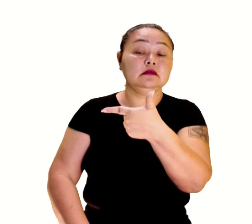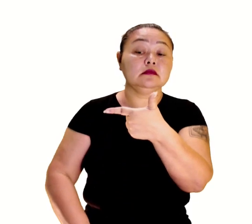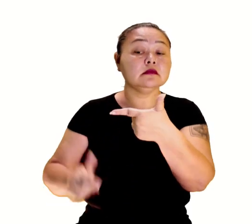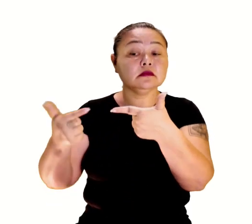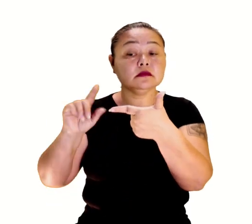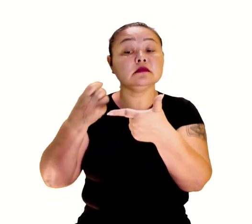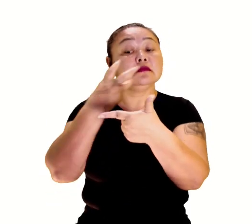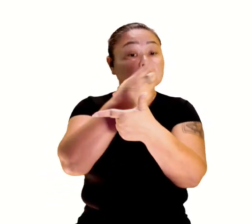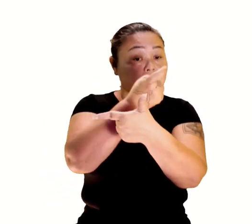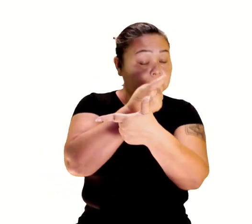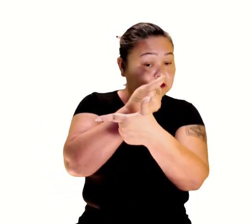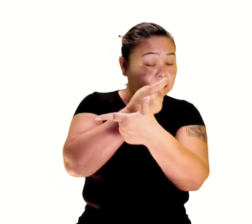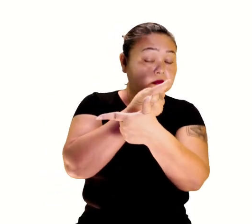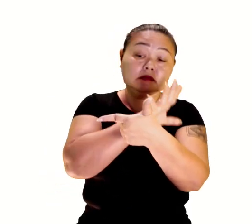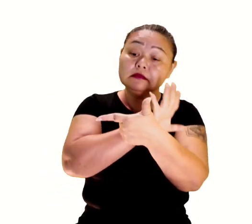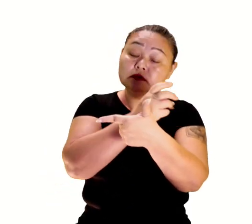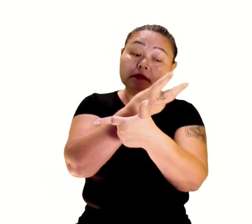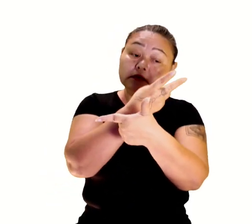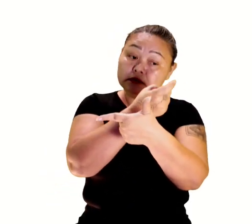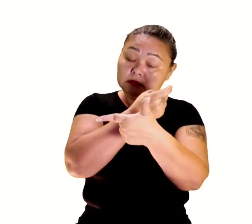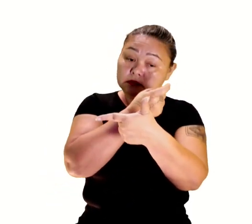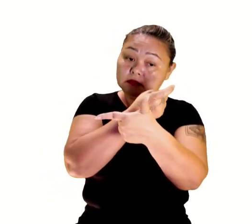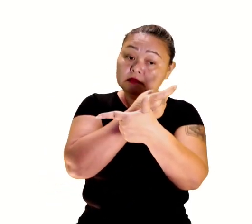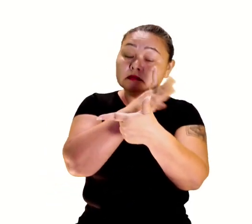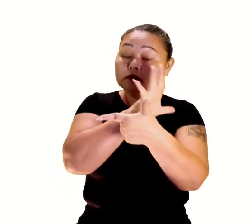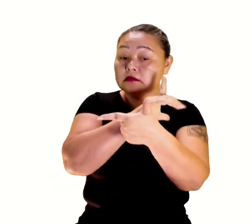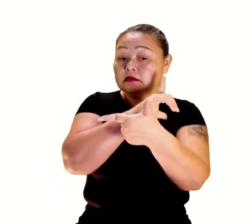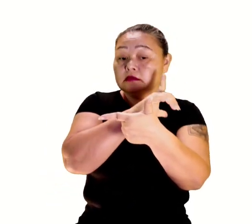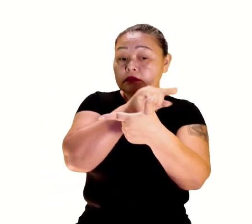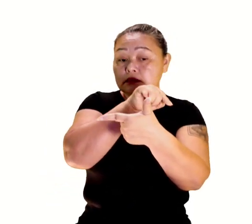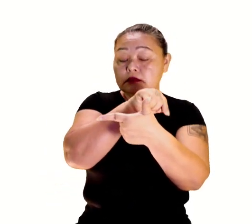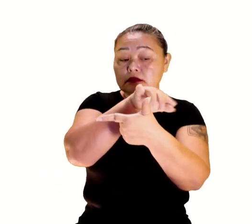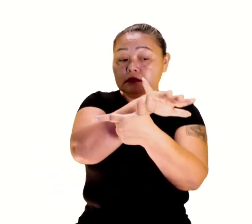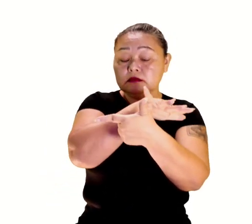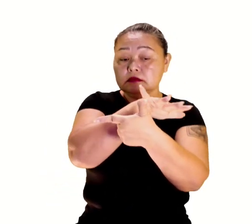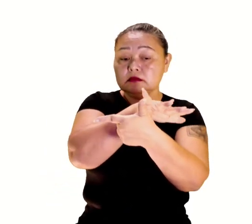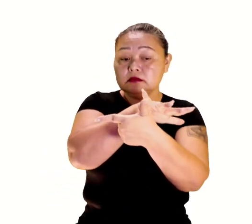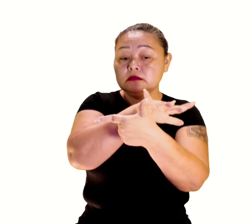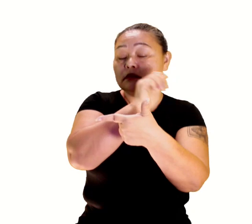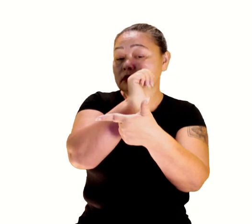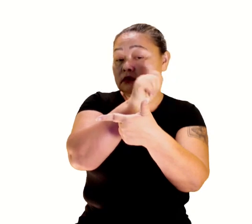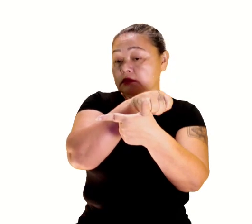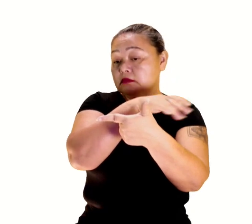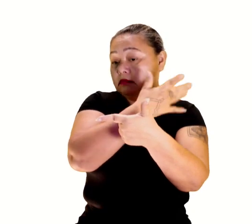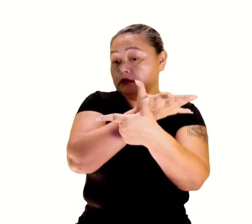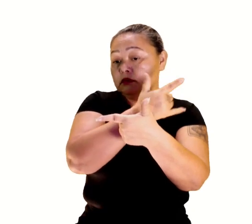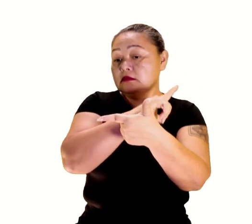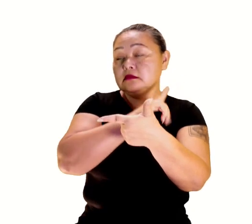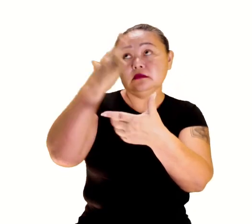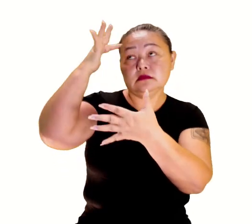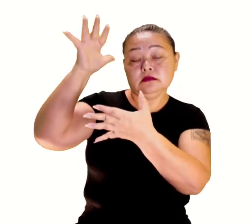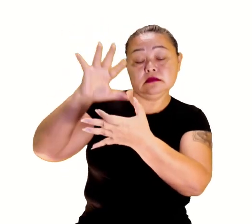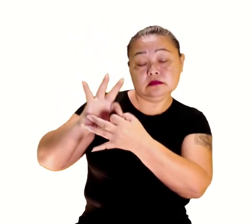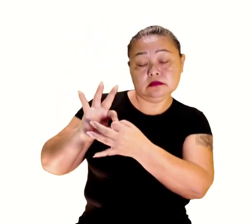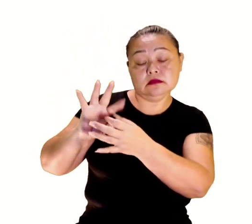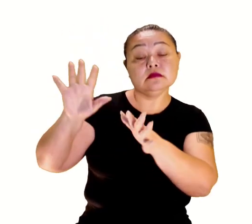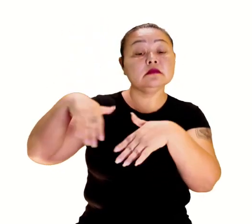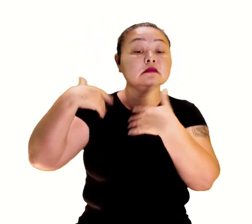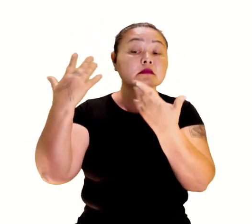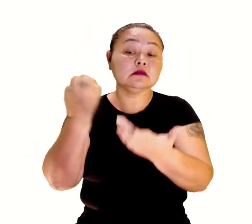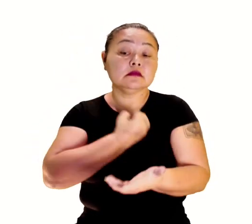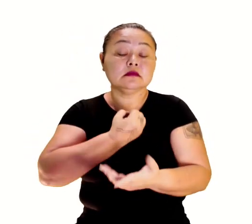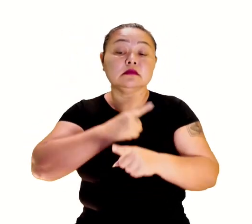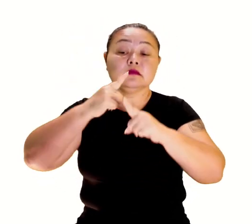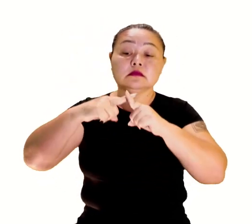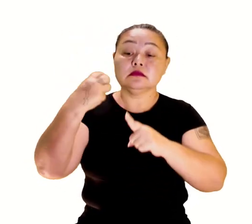tinha 3x. Pronto. 3 vezes x. Até nesse caso aí, a gente já poderia usar o raciocínio lógico, né? Qual é o número que multiplicado